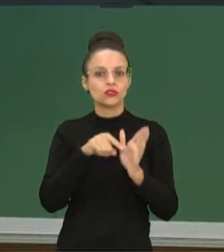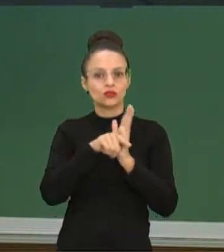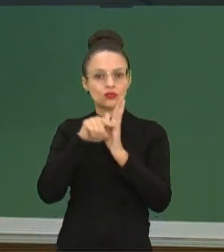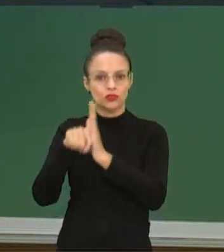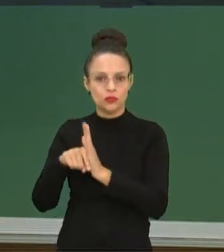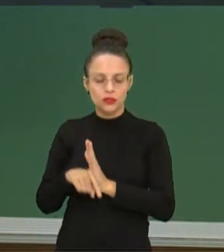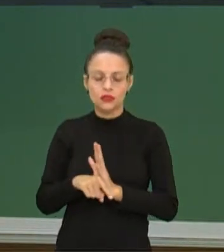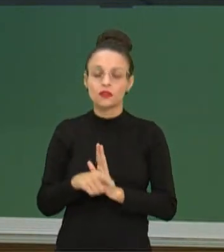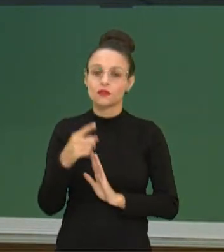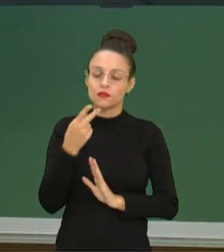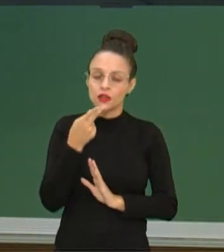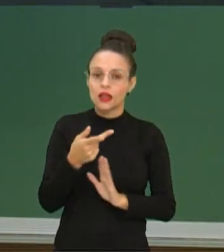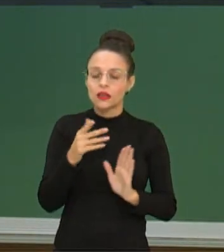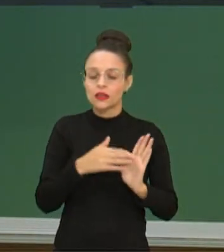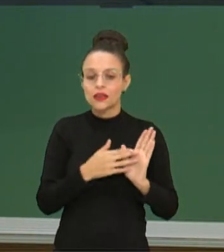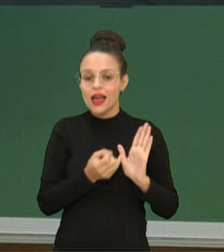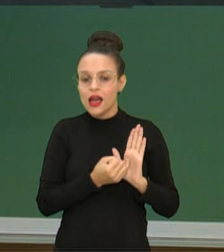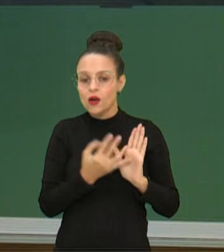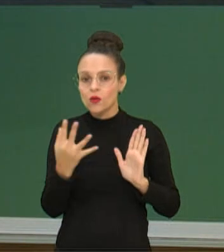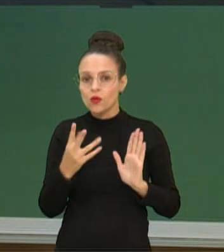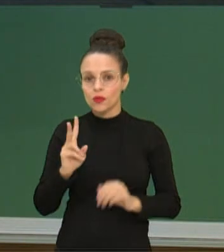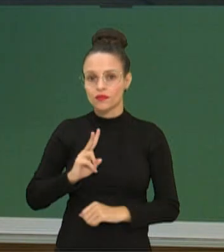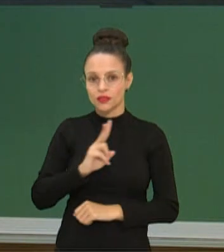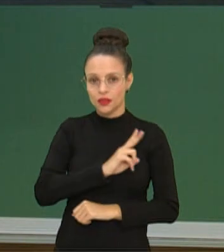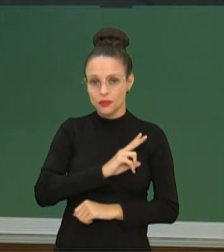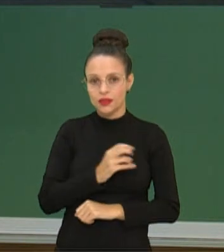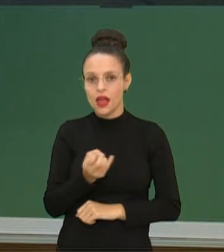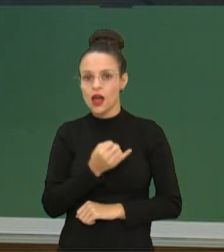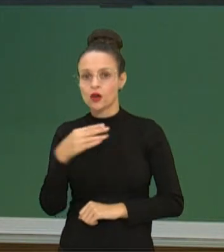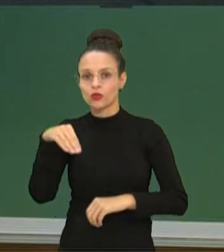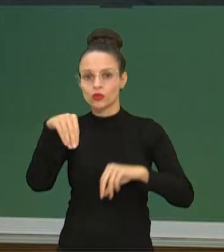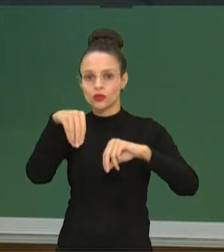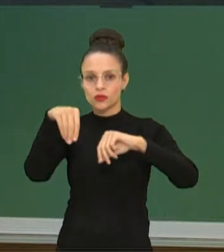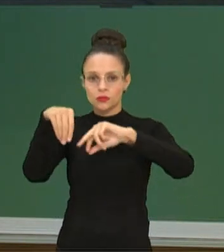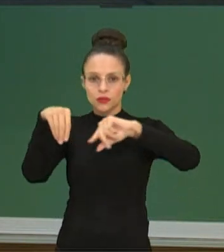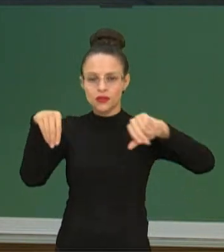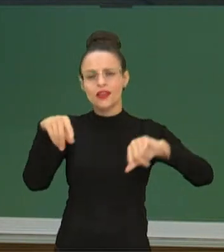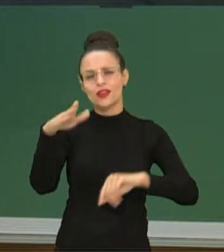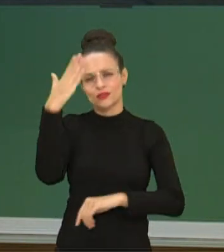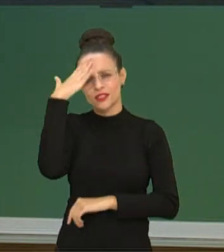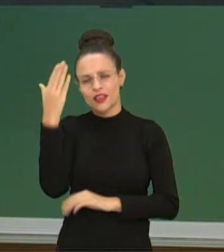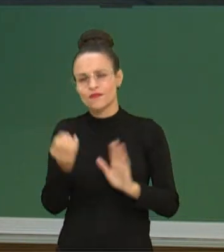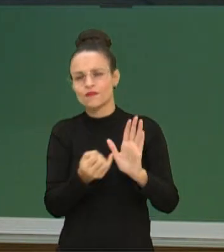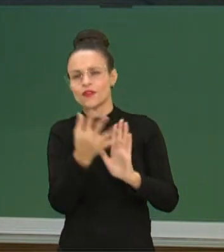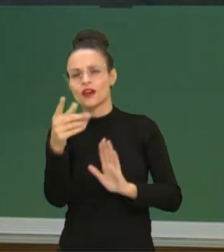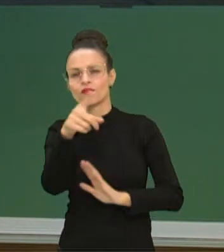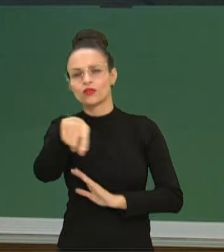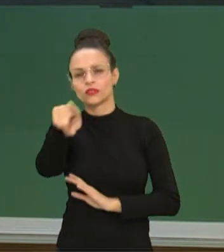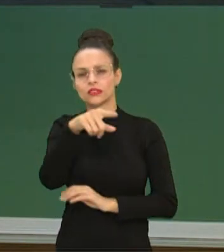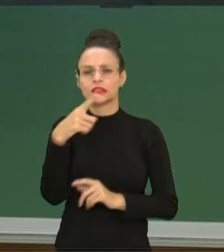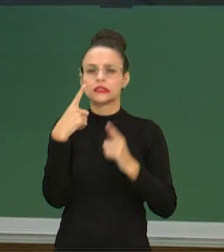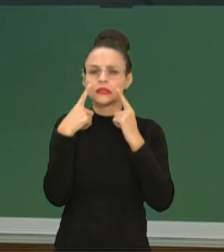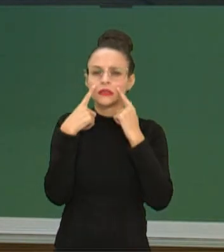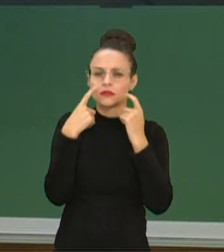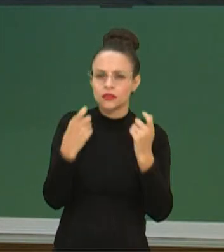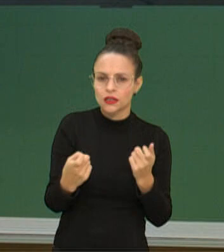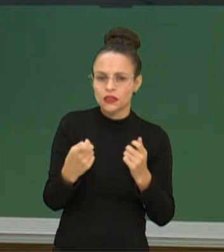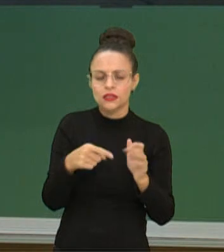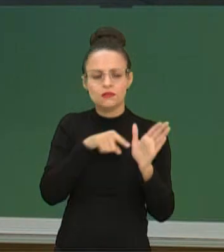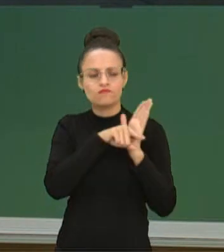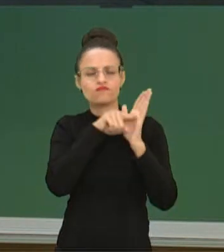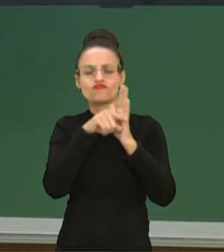trabalhar algumas vitaminas e alguns minerais, mas eu sei que muitos de vocês são interessados, né? E vão